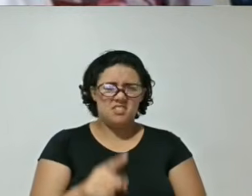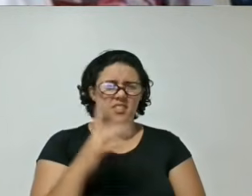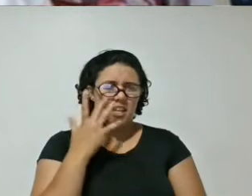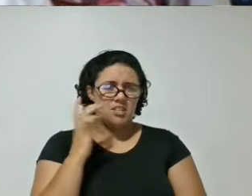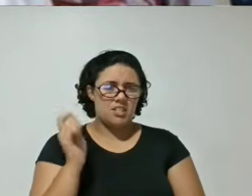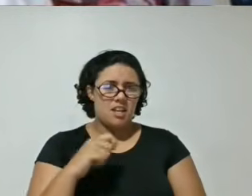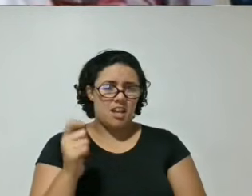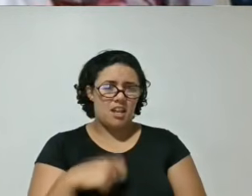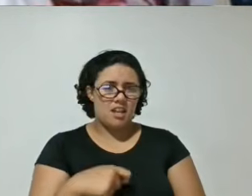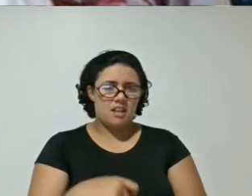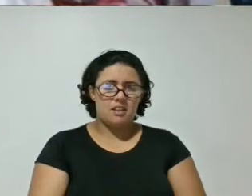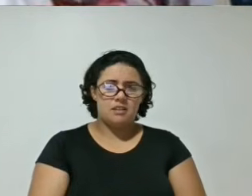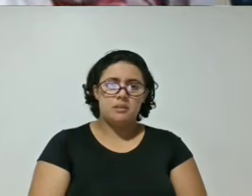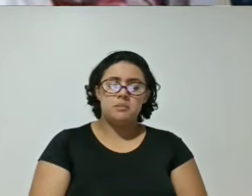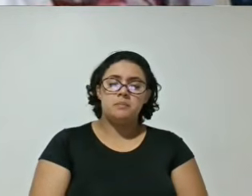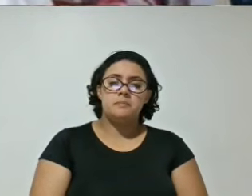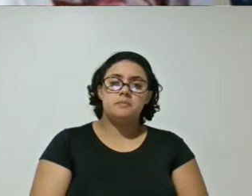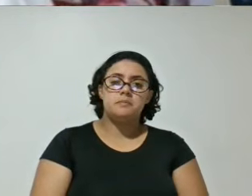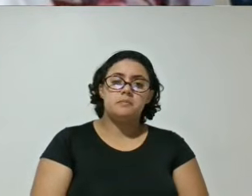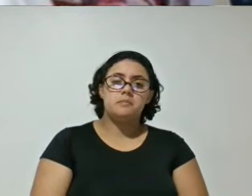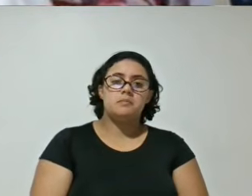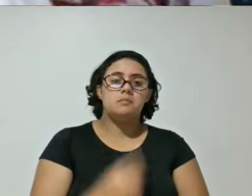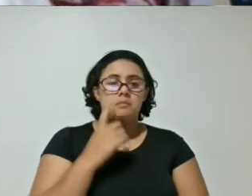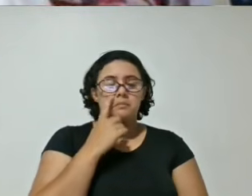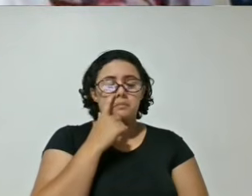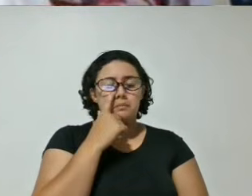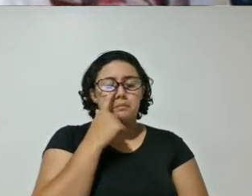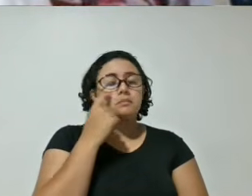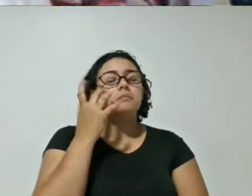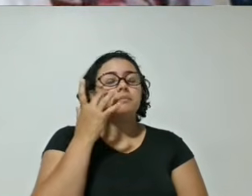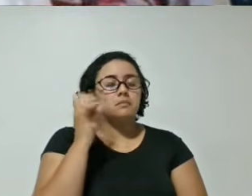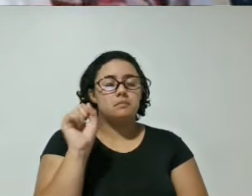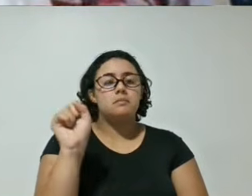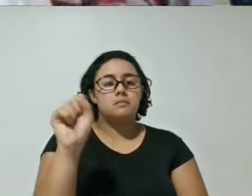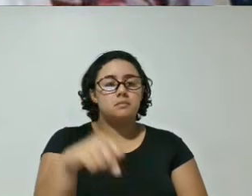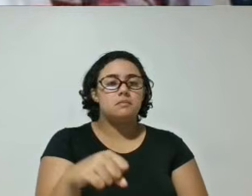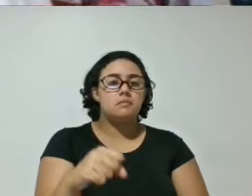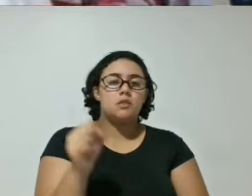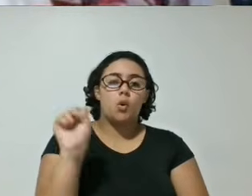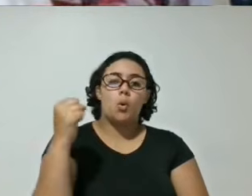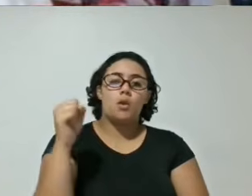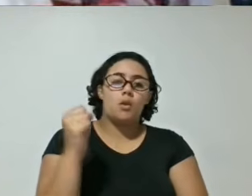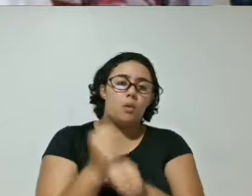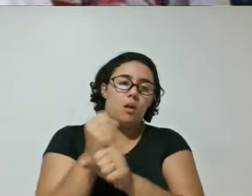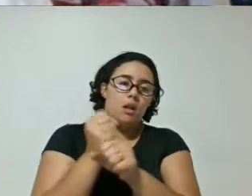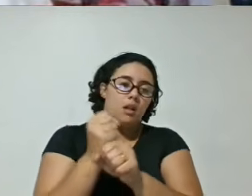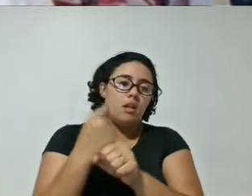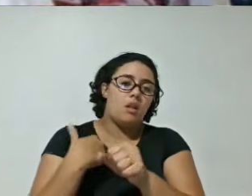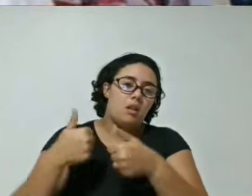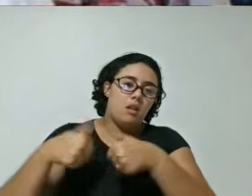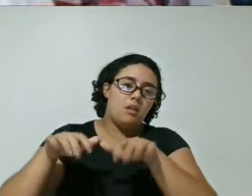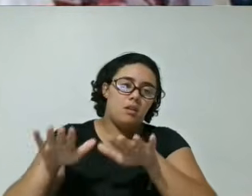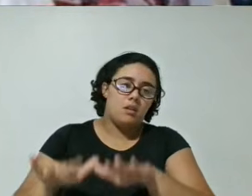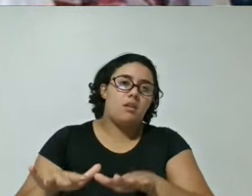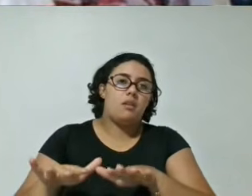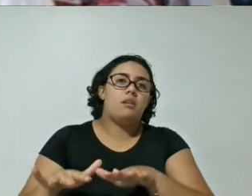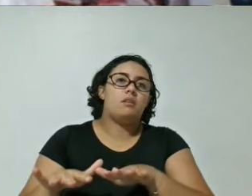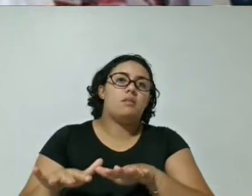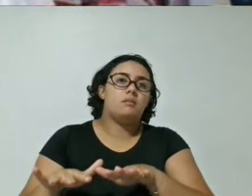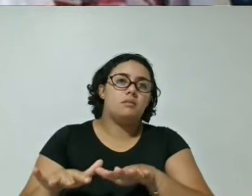viável, que é execuível? Eu acho, sim. Inclusive, nesses 8 anos que eu fiquei no